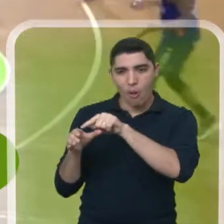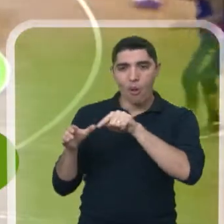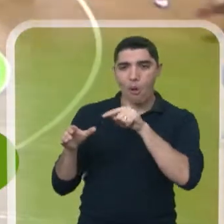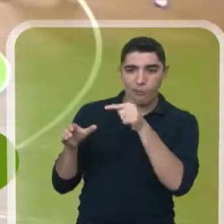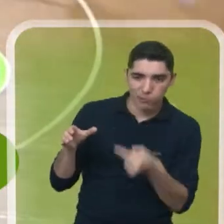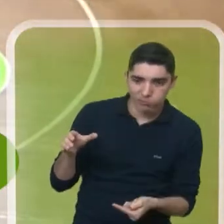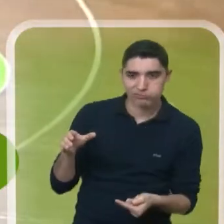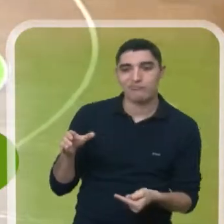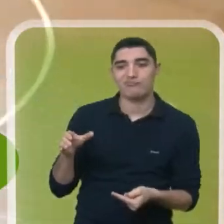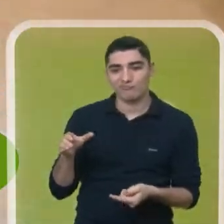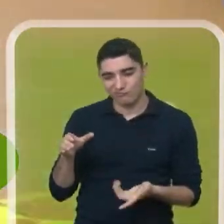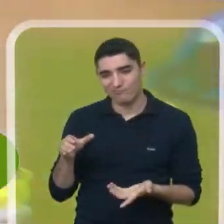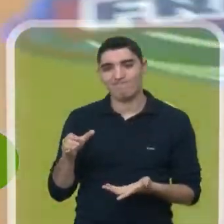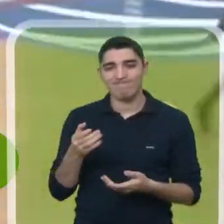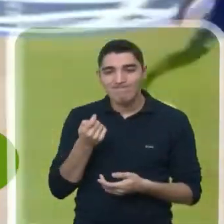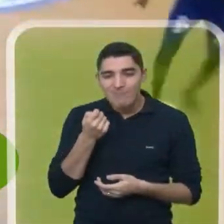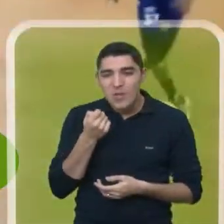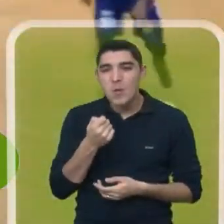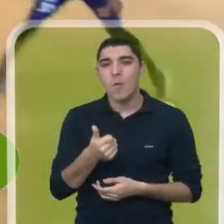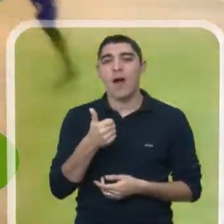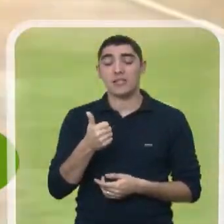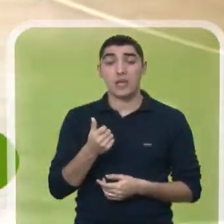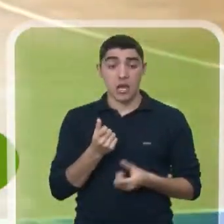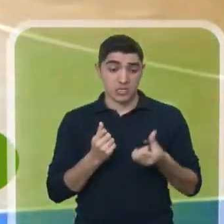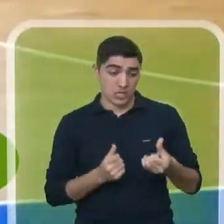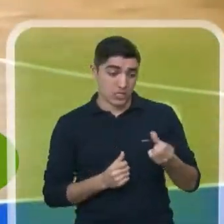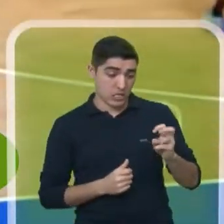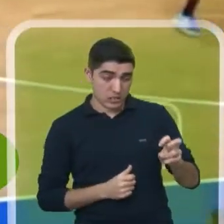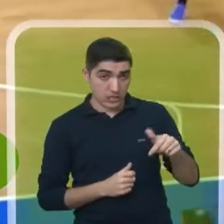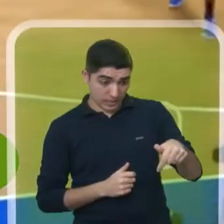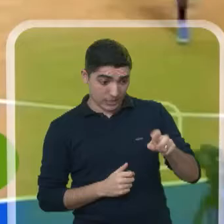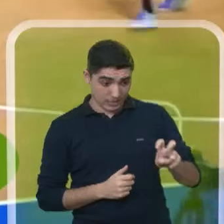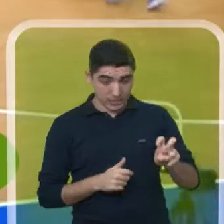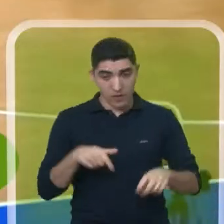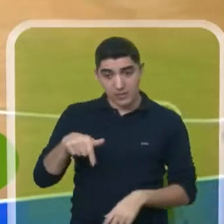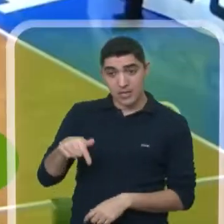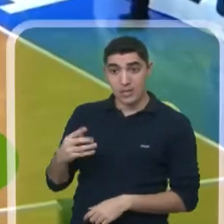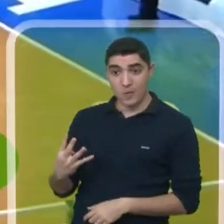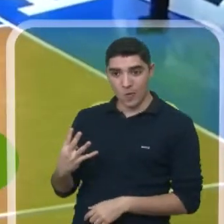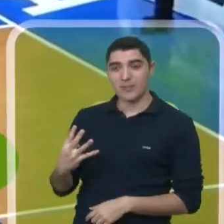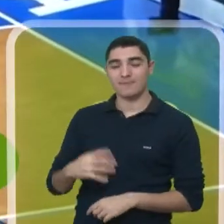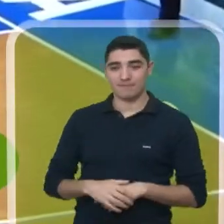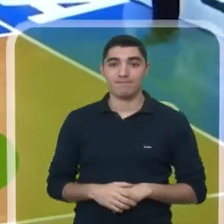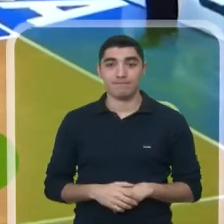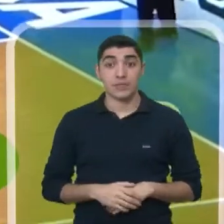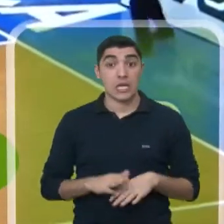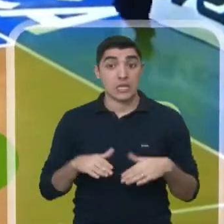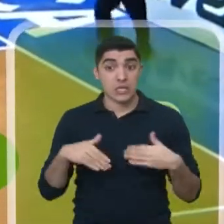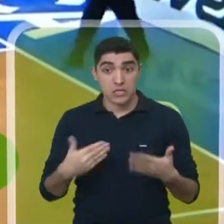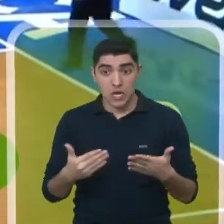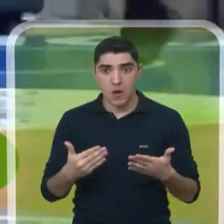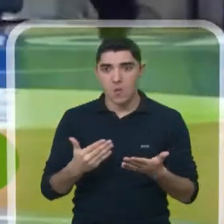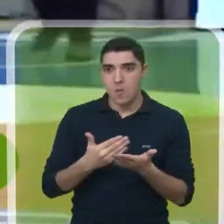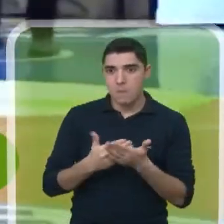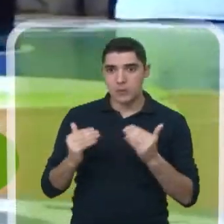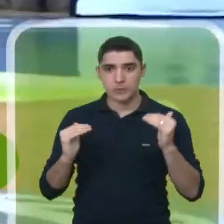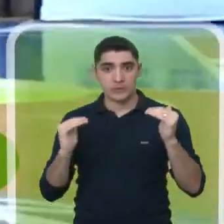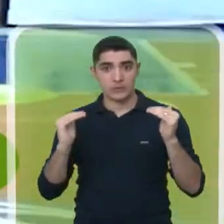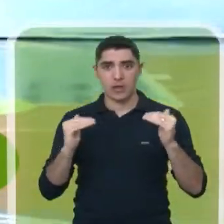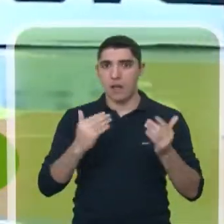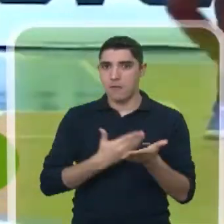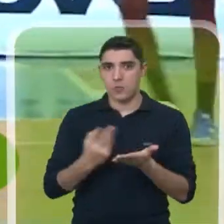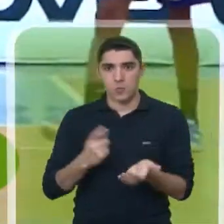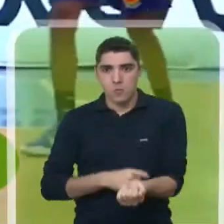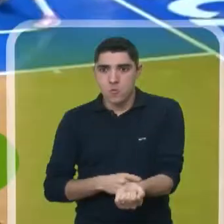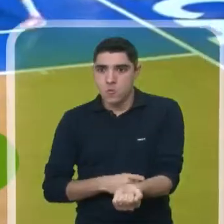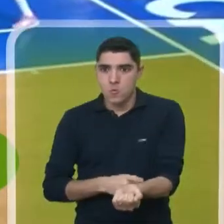não caiu, deixando a partida em 75-74 para os francanos. Nesse momento, a partida estava nervosa.